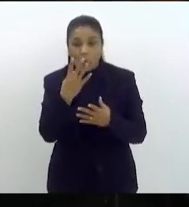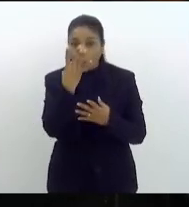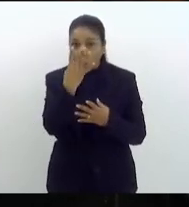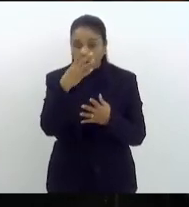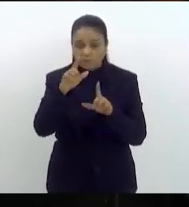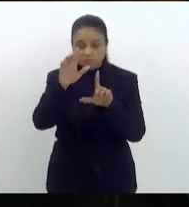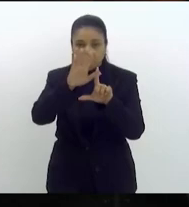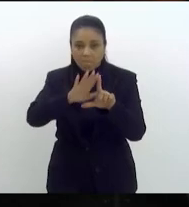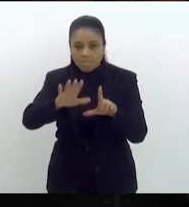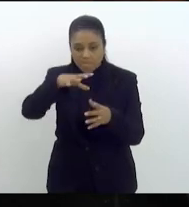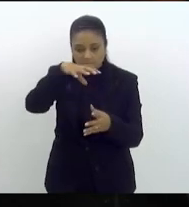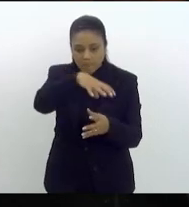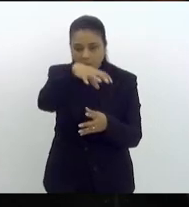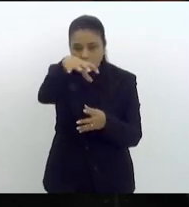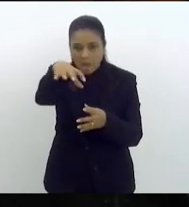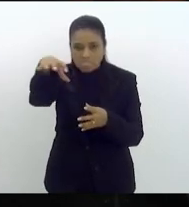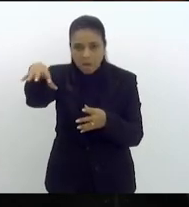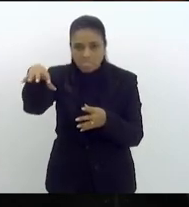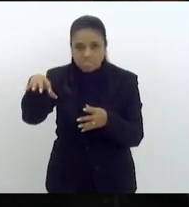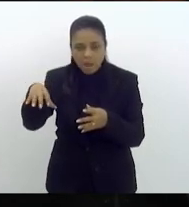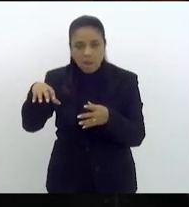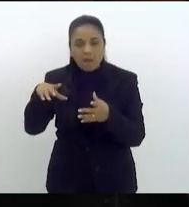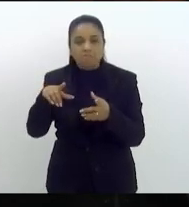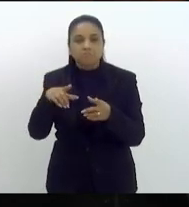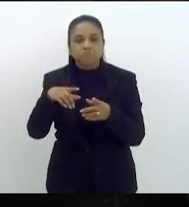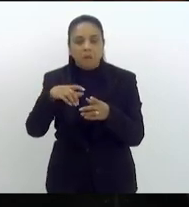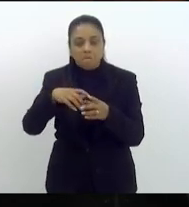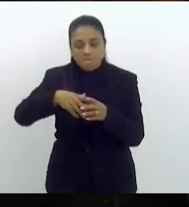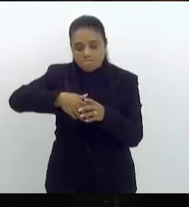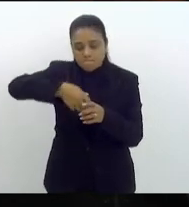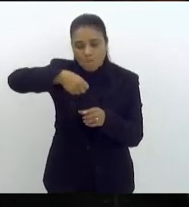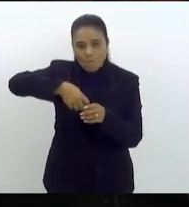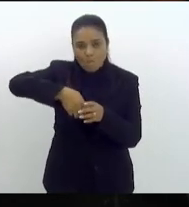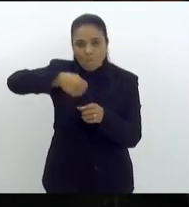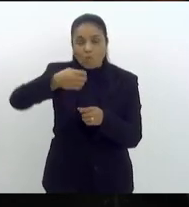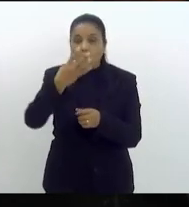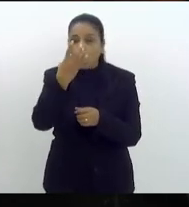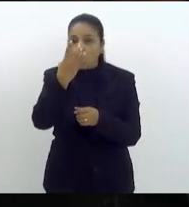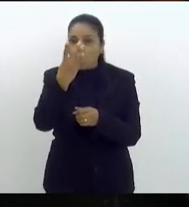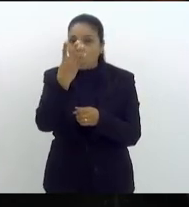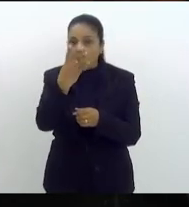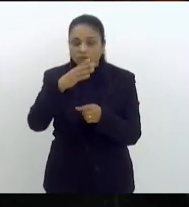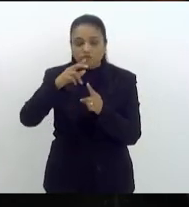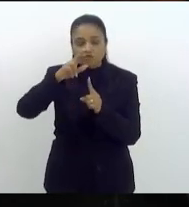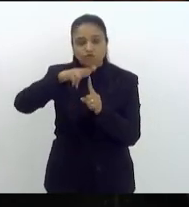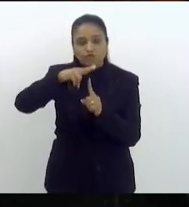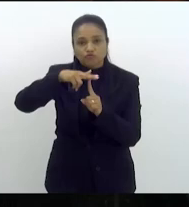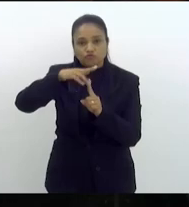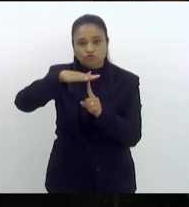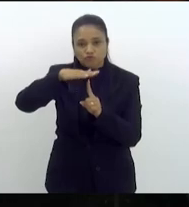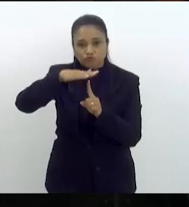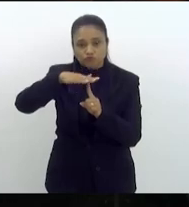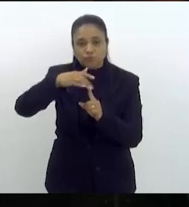reservatório que produzem quatro olhos com características distintas